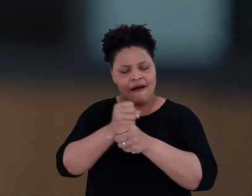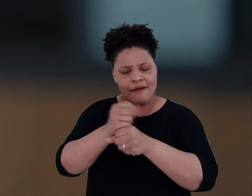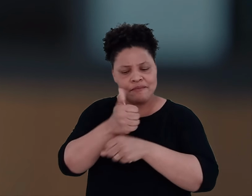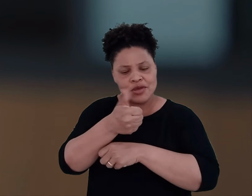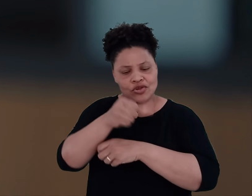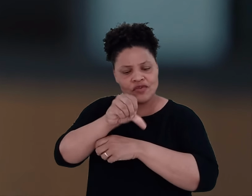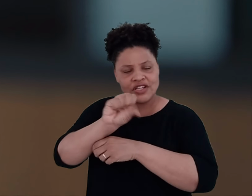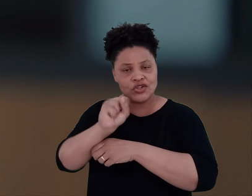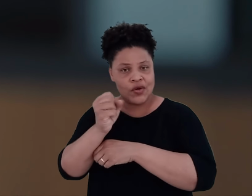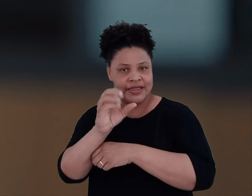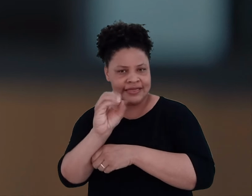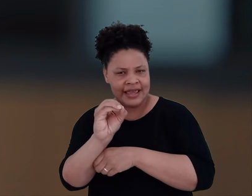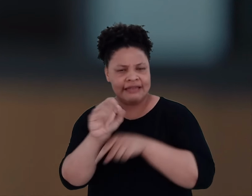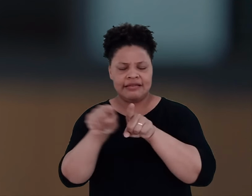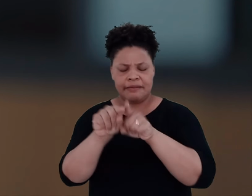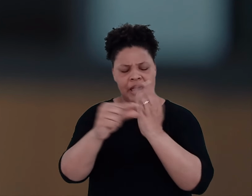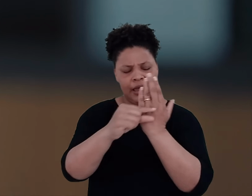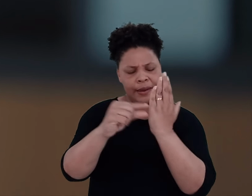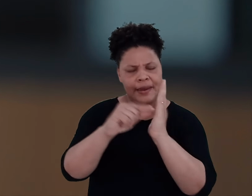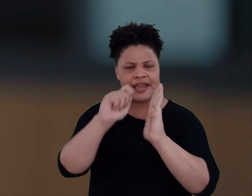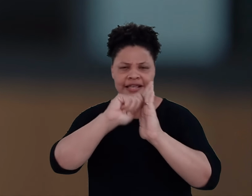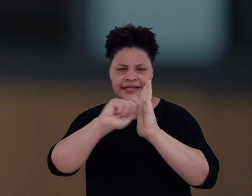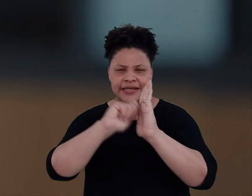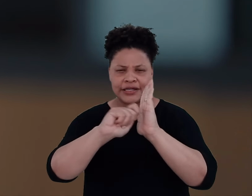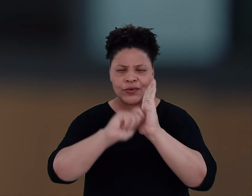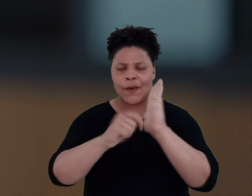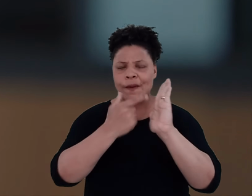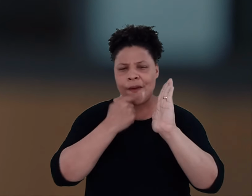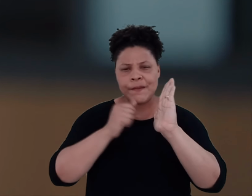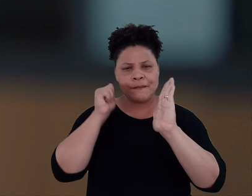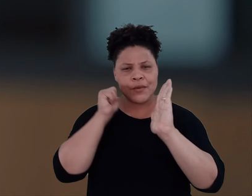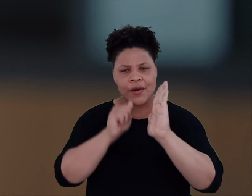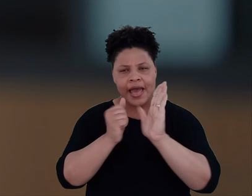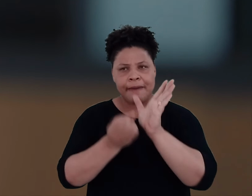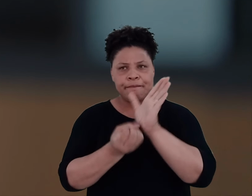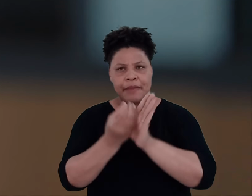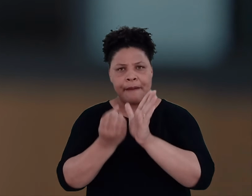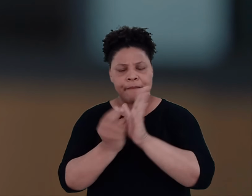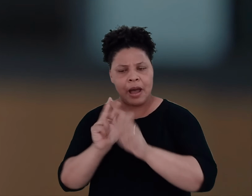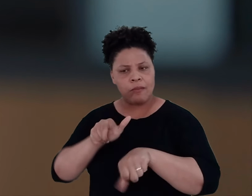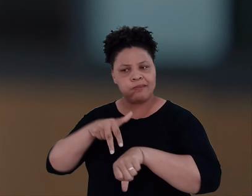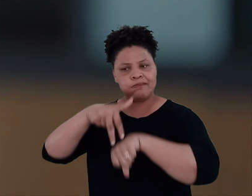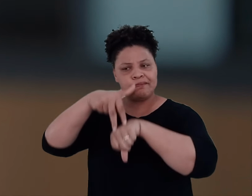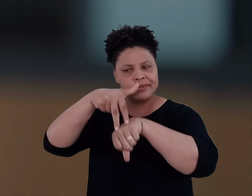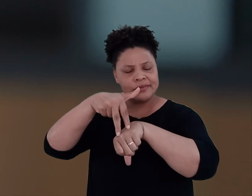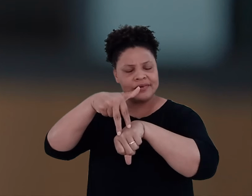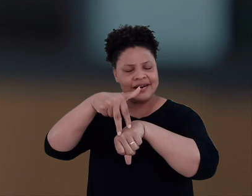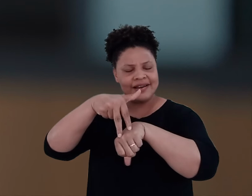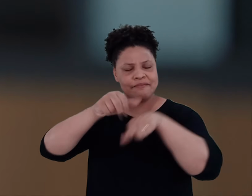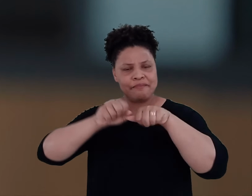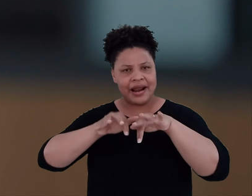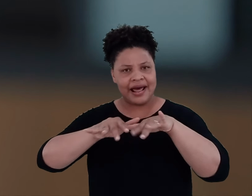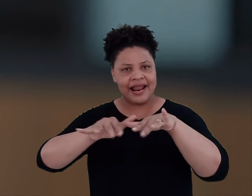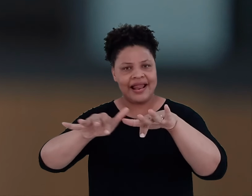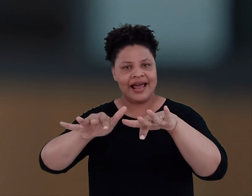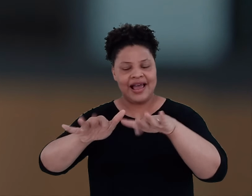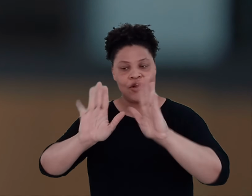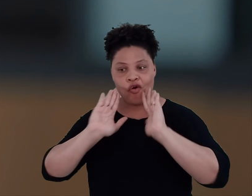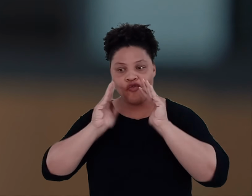1980, diversos escritores e escritoras foram revelados e encontraram um meio de fazerem sua produção encontrar o